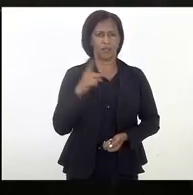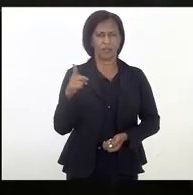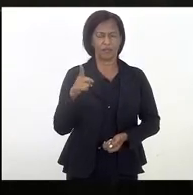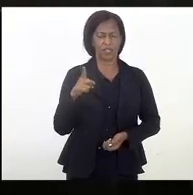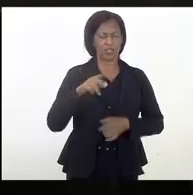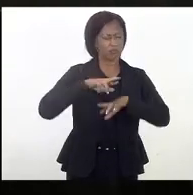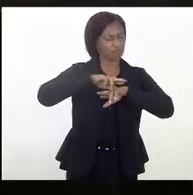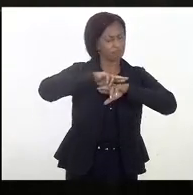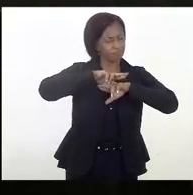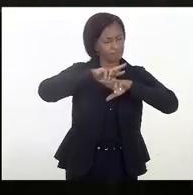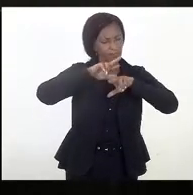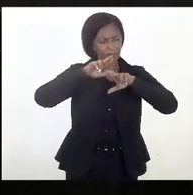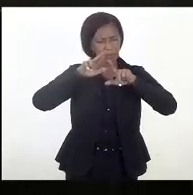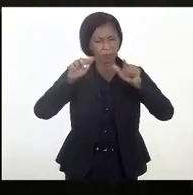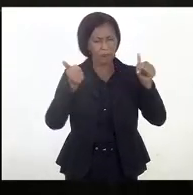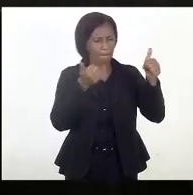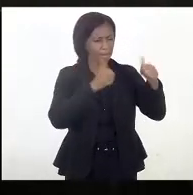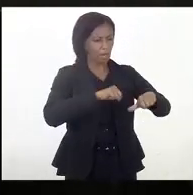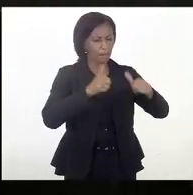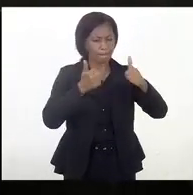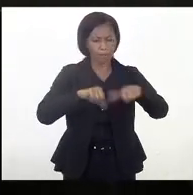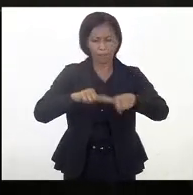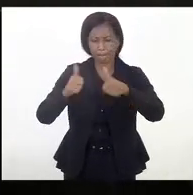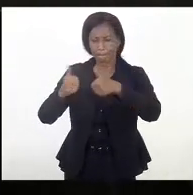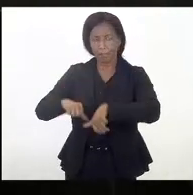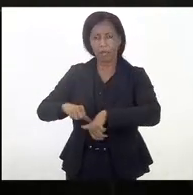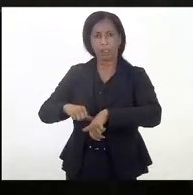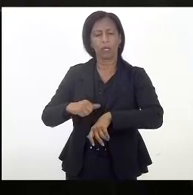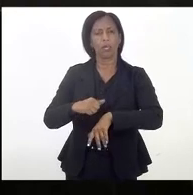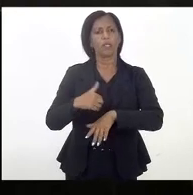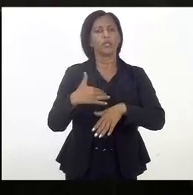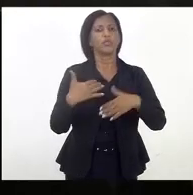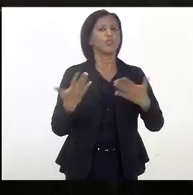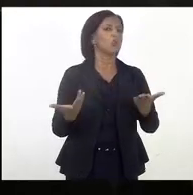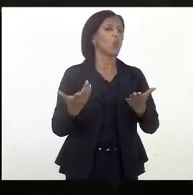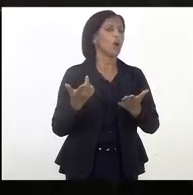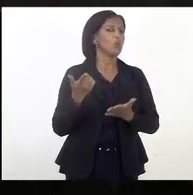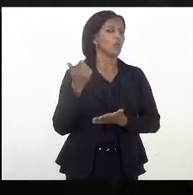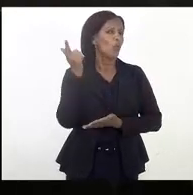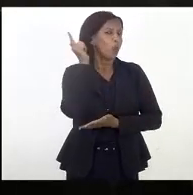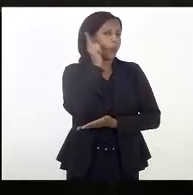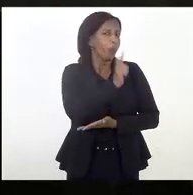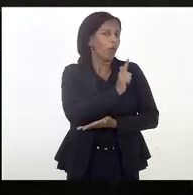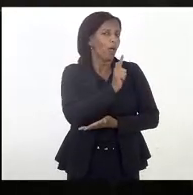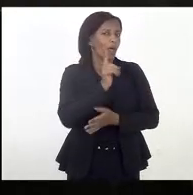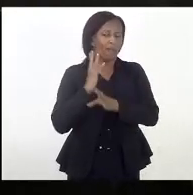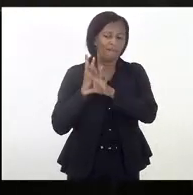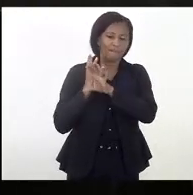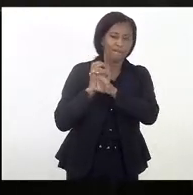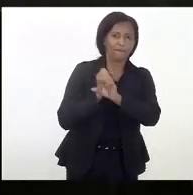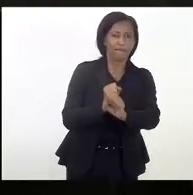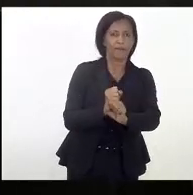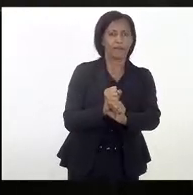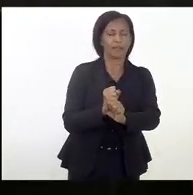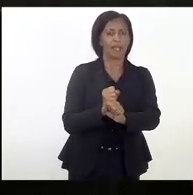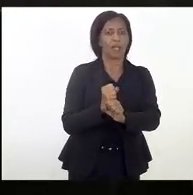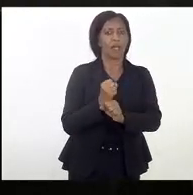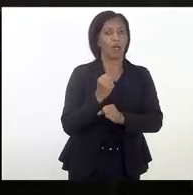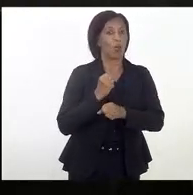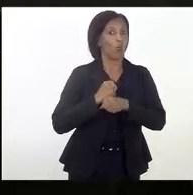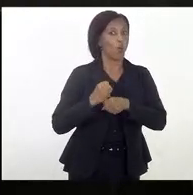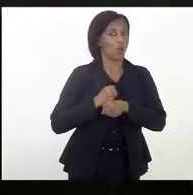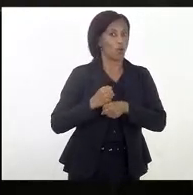simulações sobre esse item e de quanto nós vamos fechar o ano e